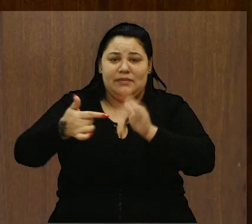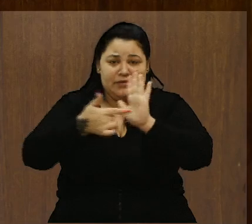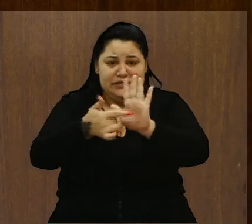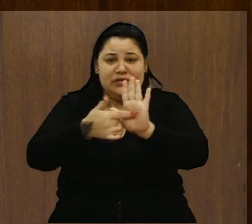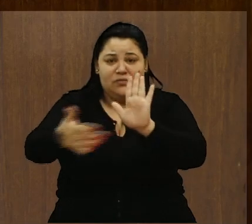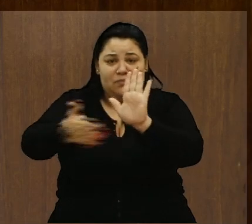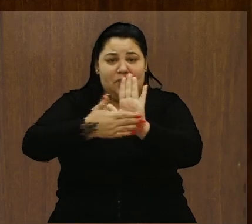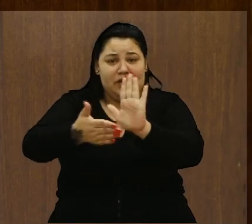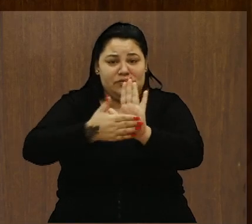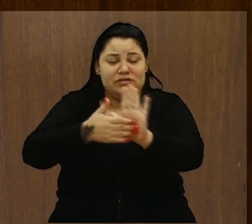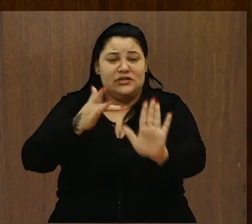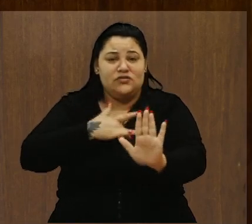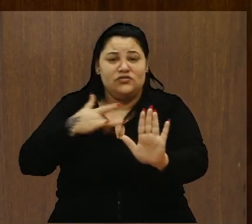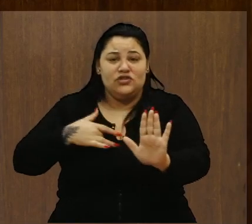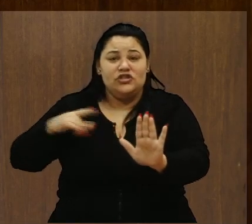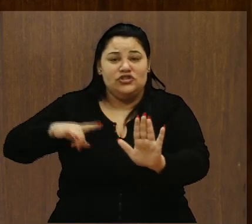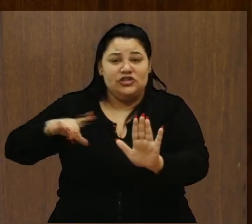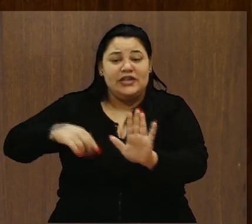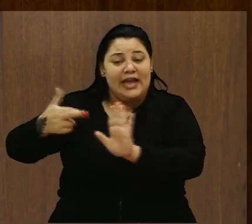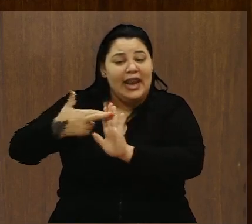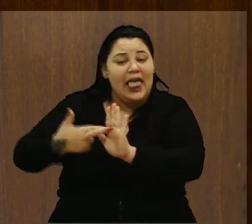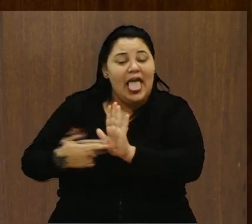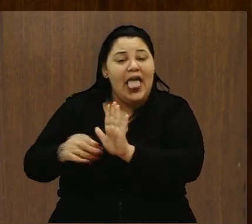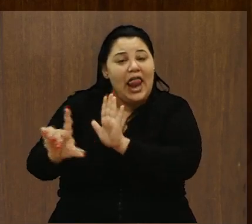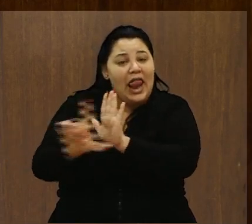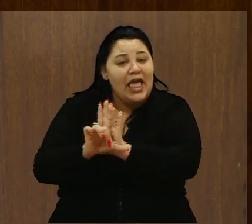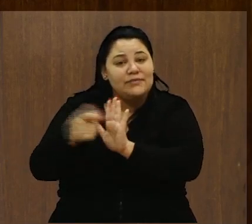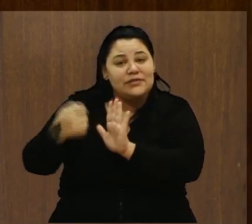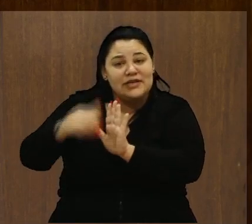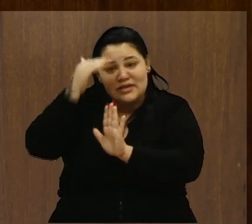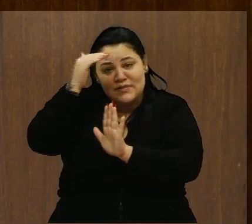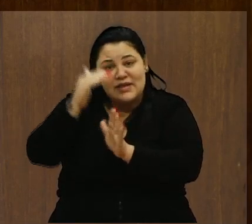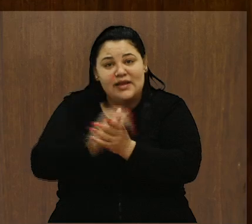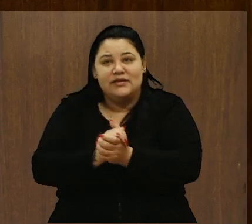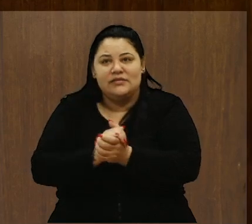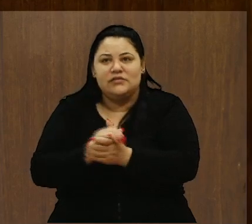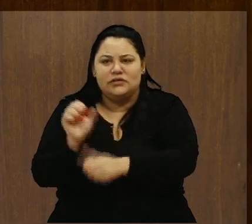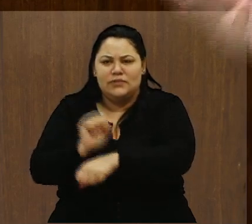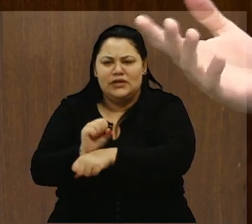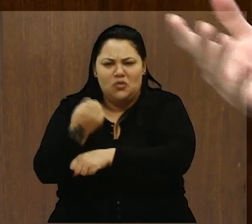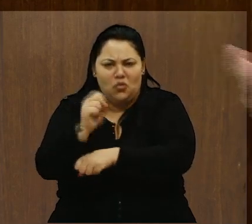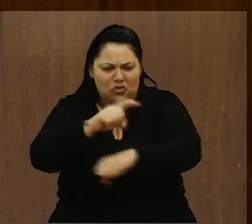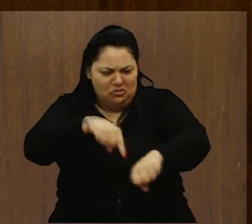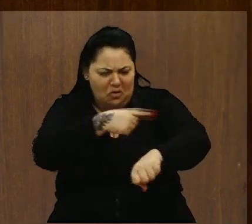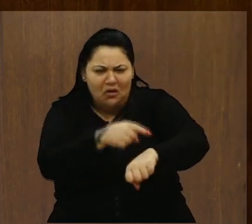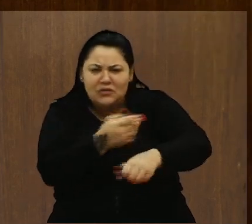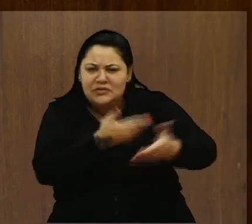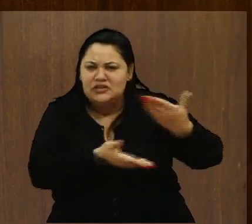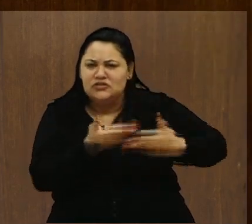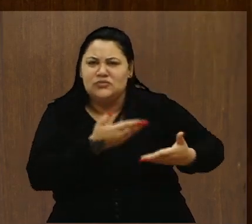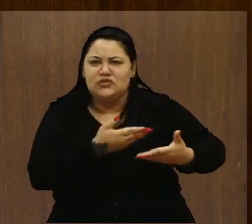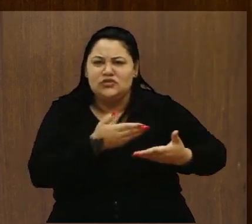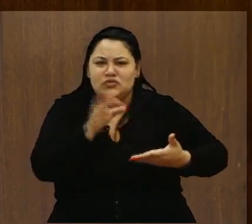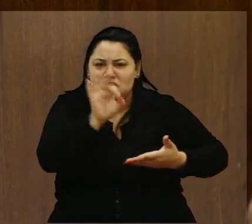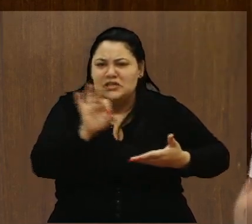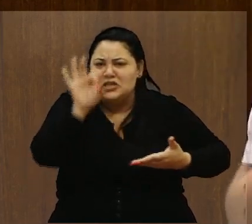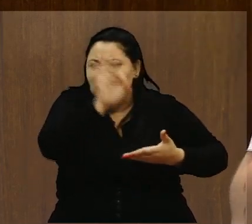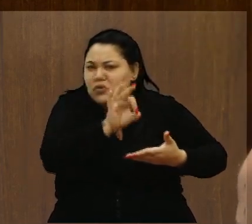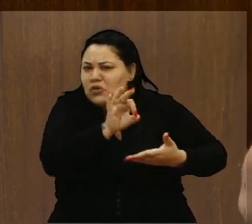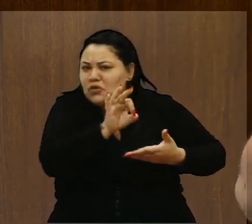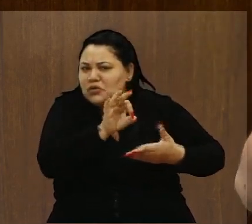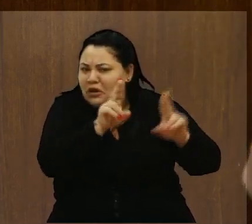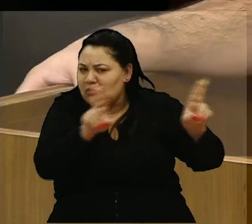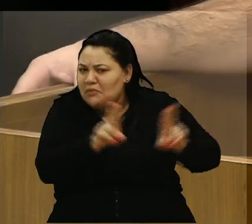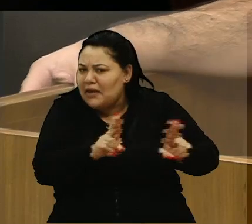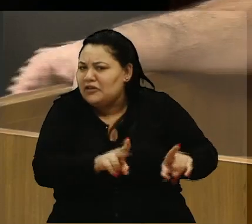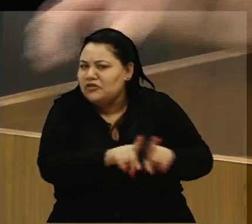regulação nacional que tem que cumprir. As pessoas estão aguardando 8 horas para ser atendido na Unimed, 4 horas para ser atendido no Círculo. É inadmissível. Então, parabéns pelo tema. Muito